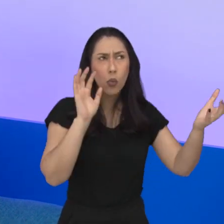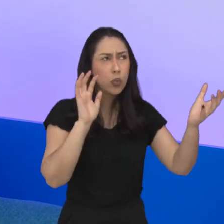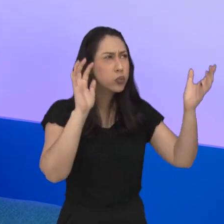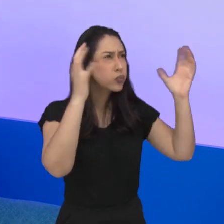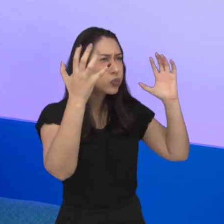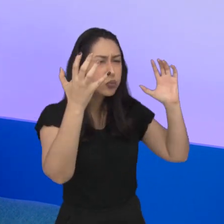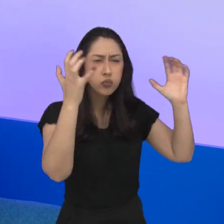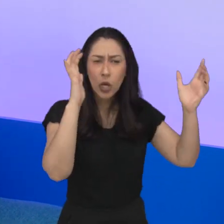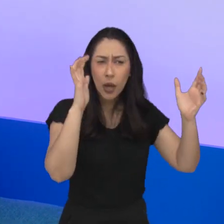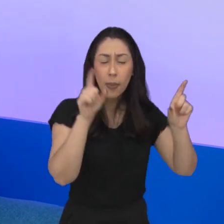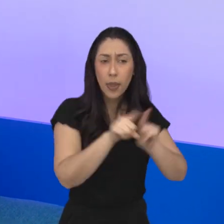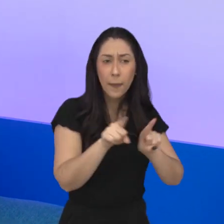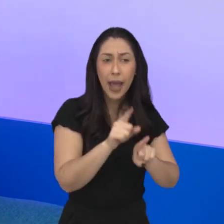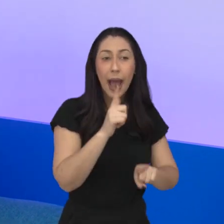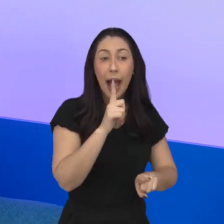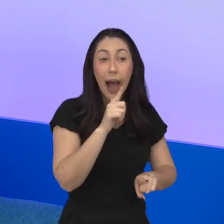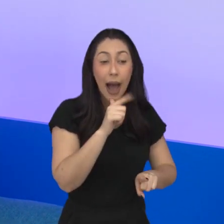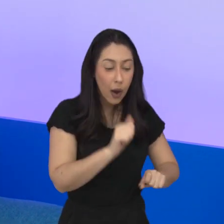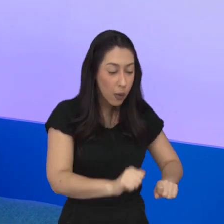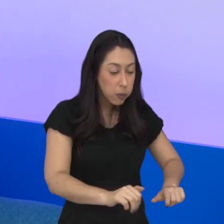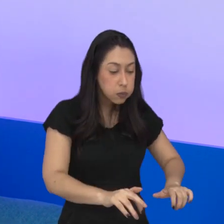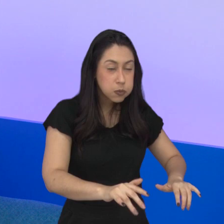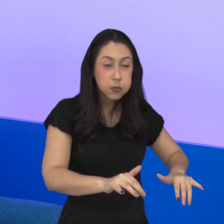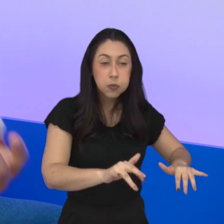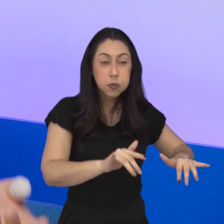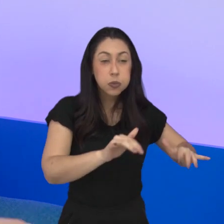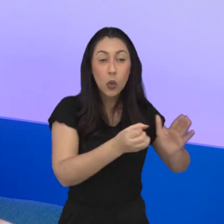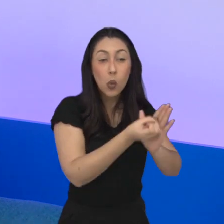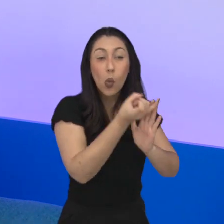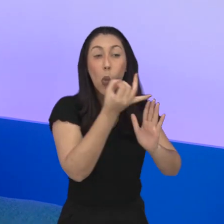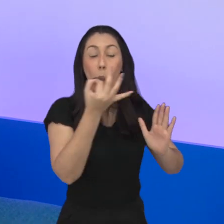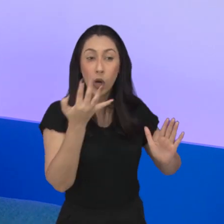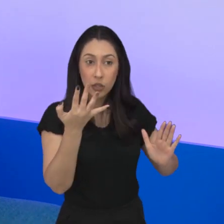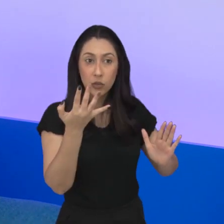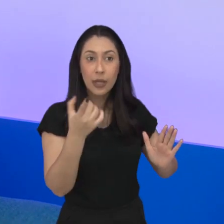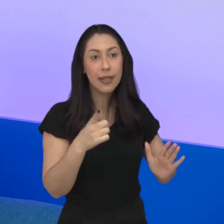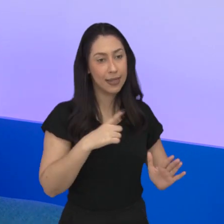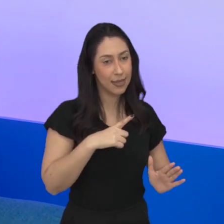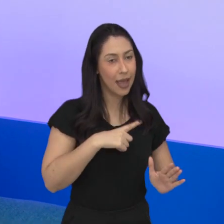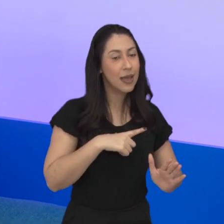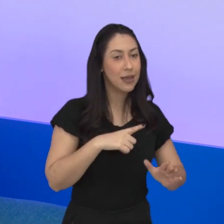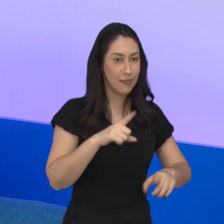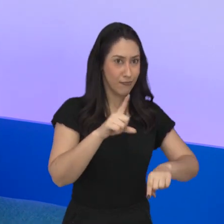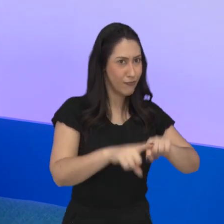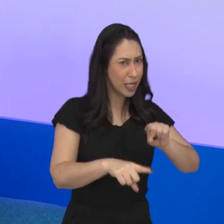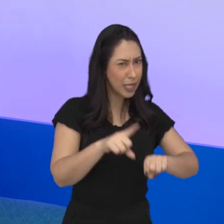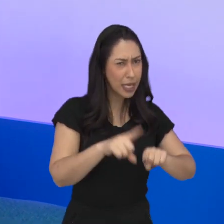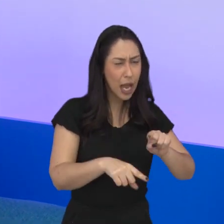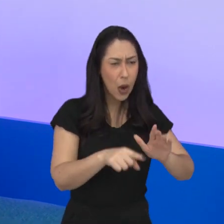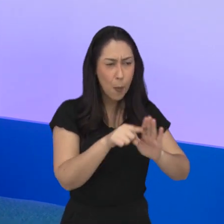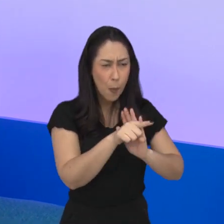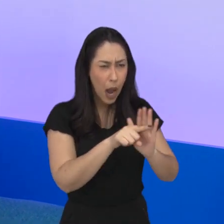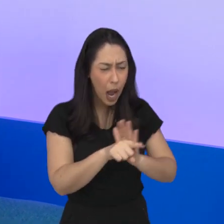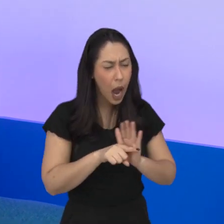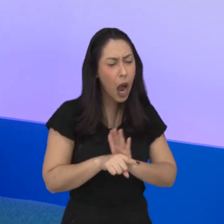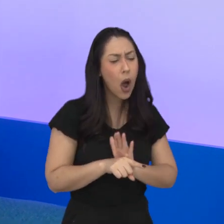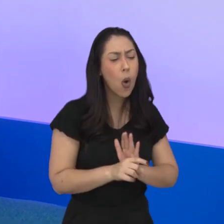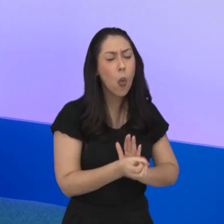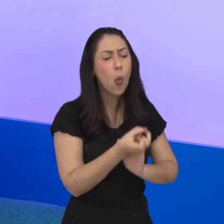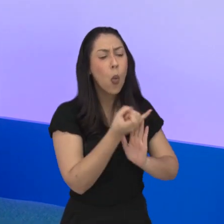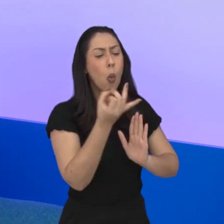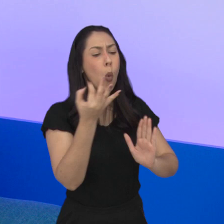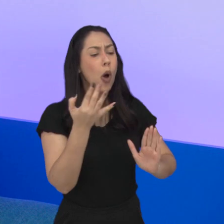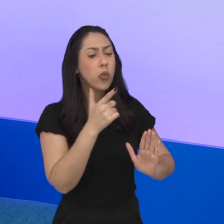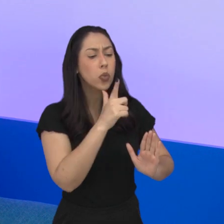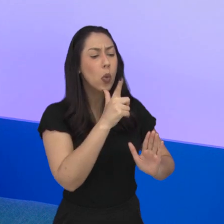tempo, volumes de precipitação observados. O CEMADEM possui uma rede de instrumentos que mede o volume de precipitação. Hoje,